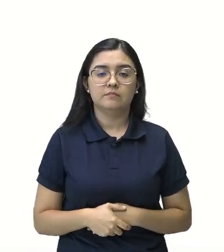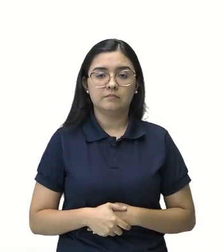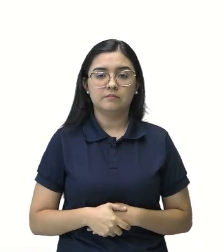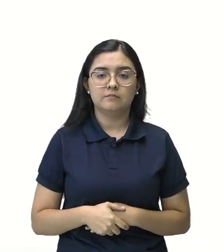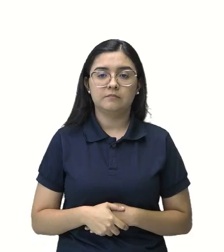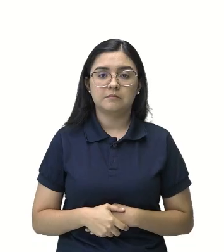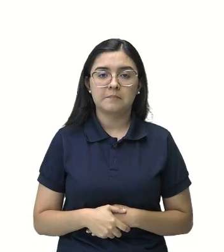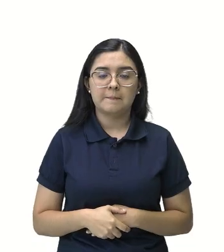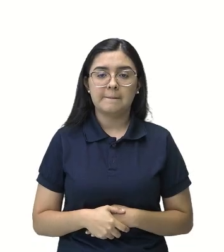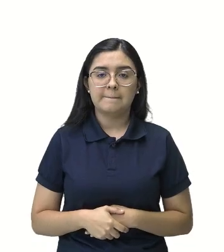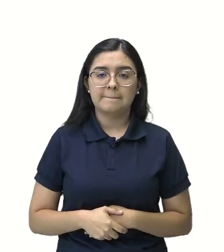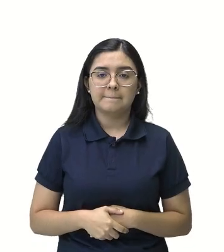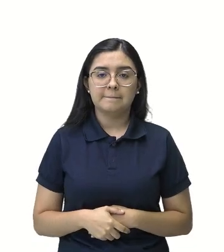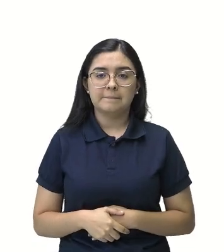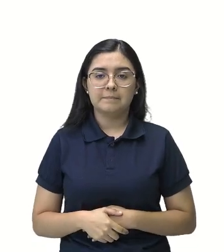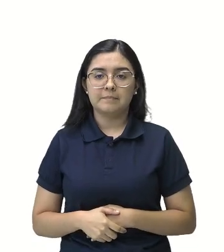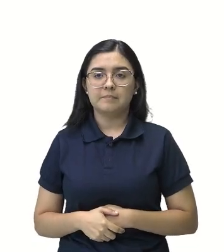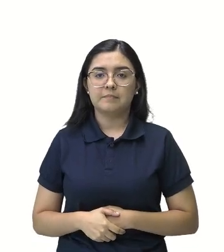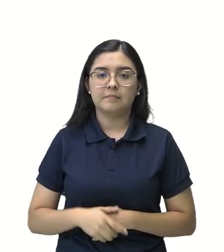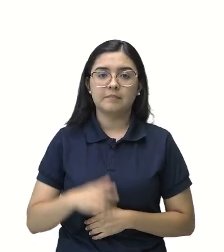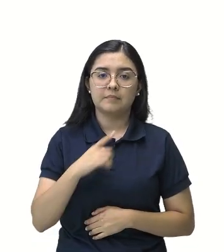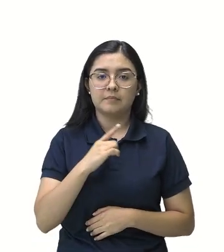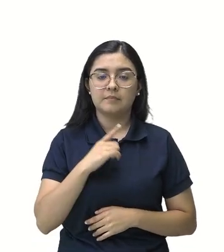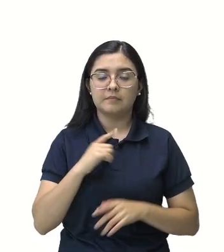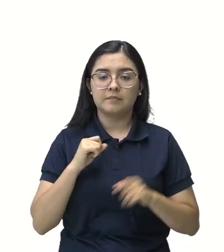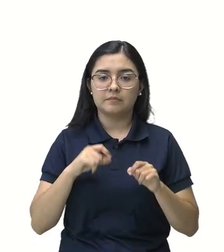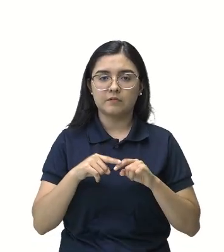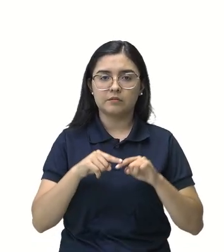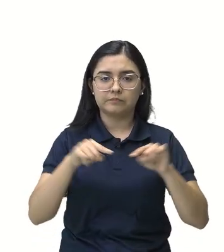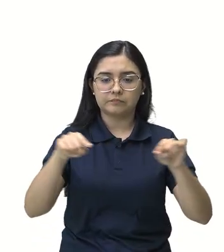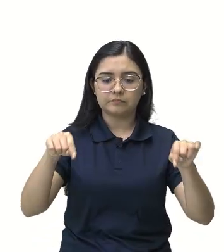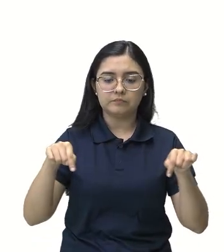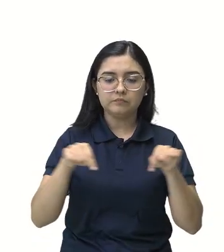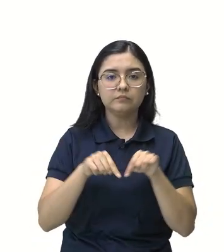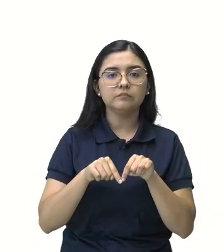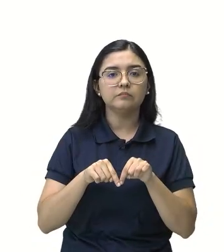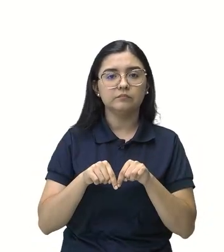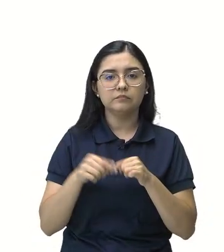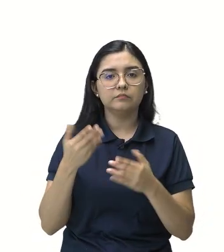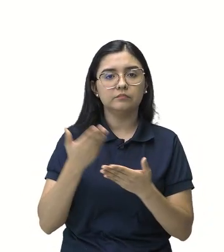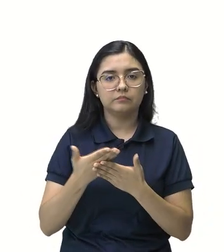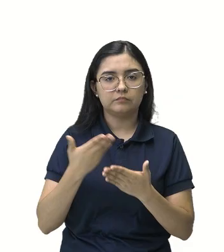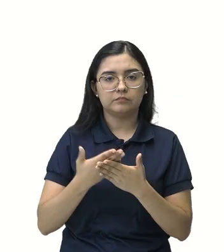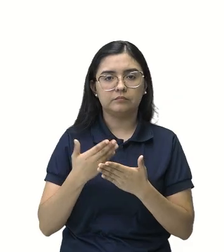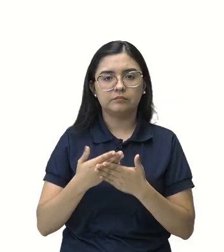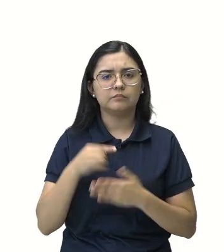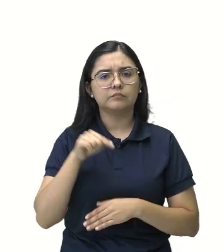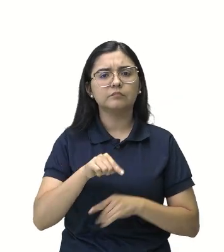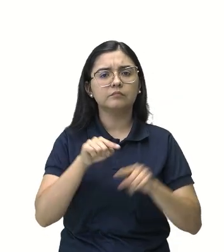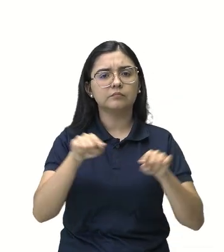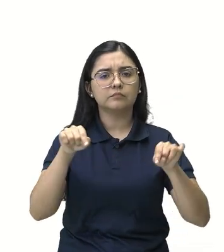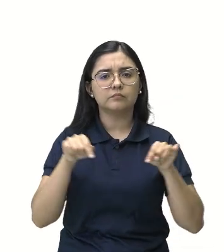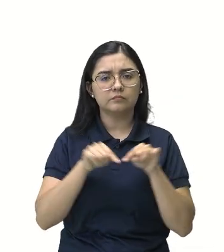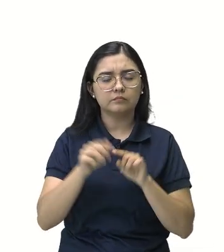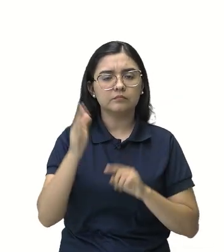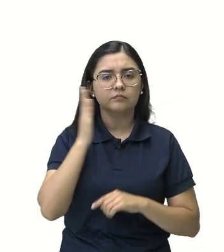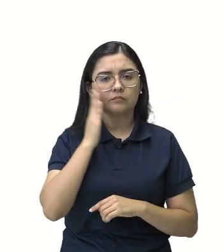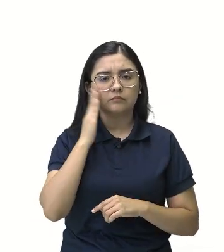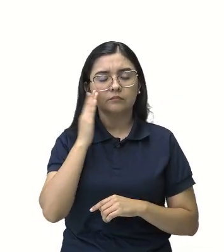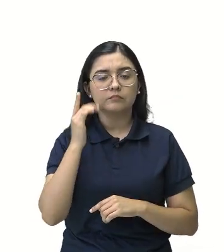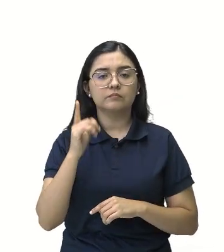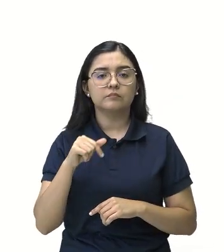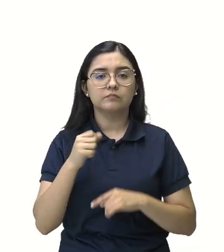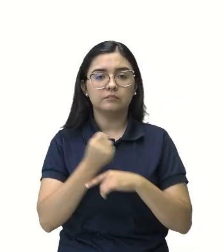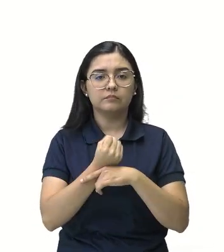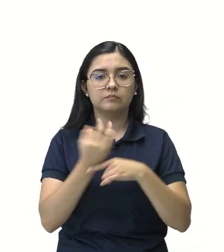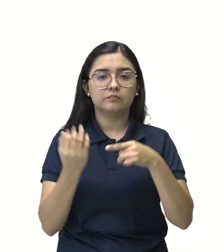Vamos lá. Temos aqui uma sala de aula, tá? Nesta sala de aula, eu sei que a